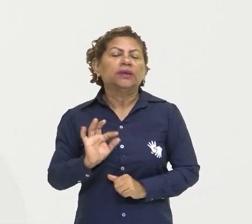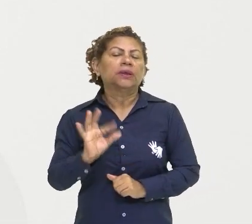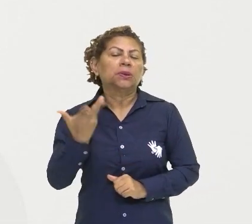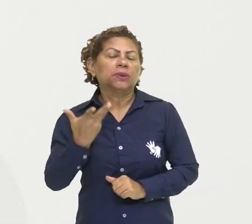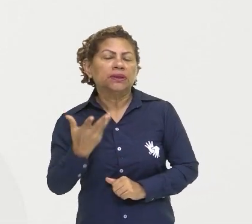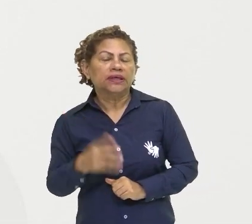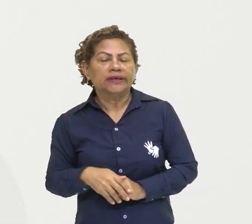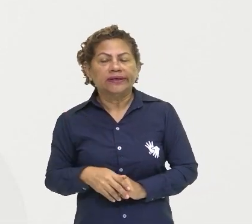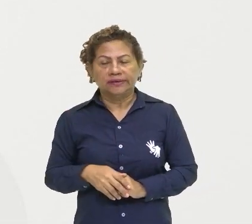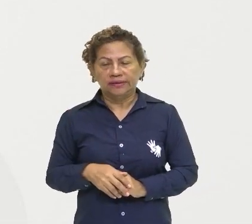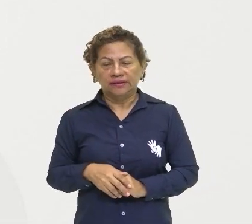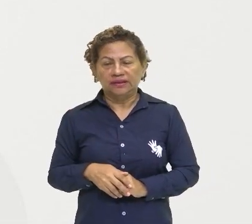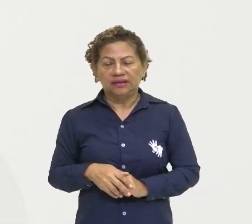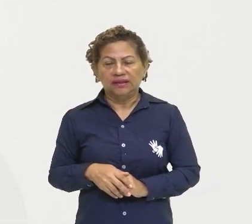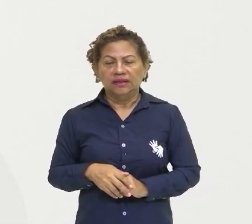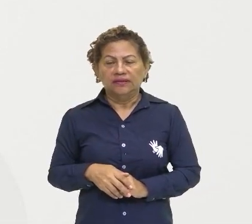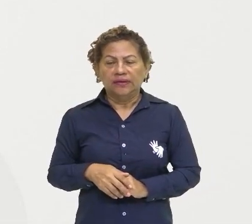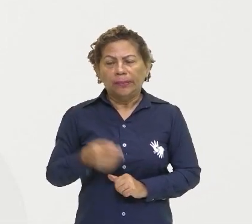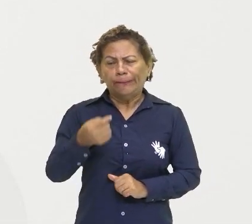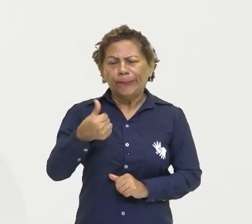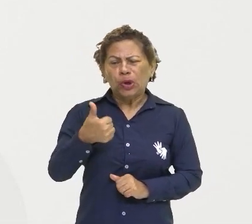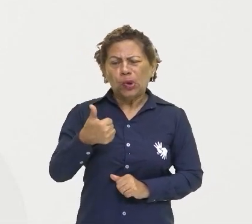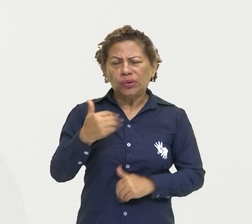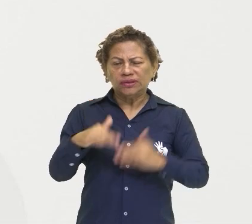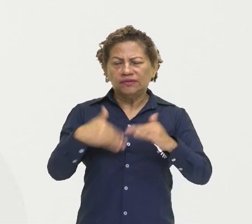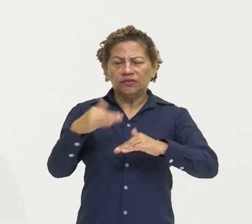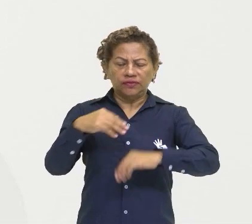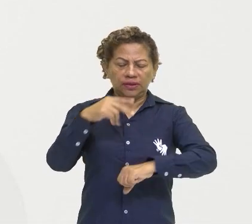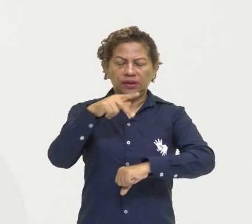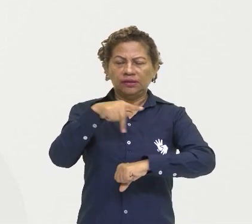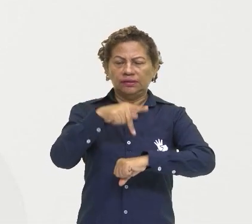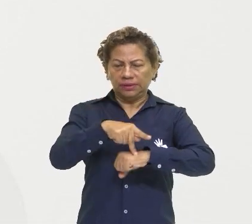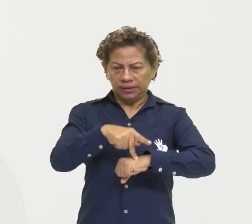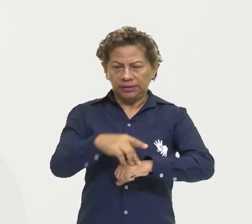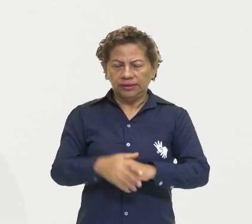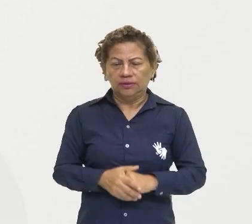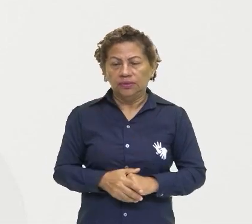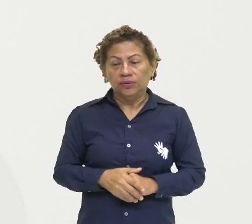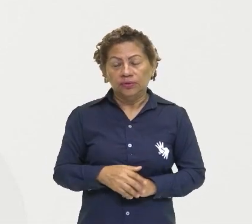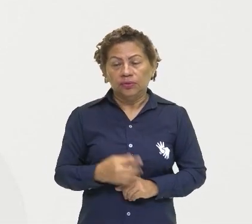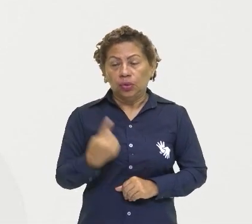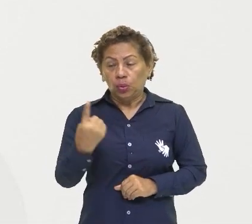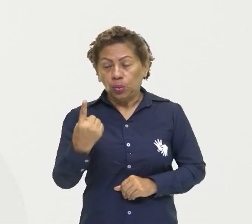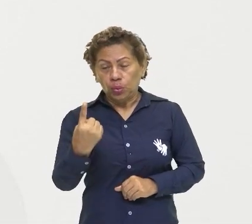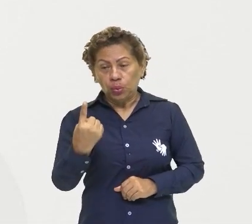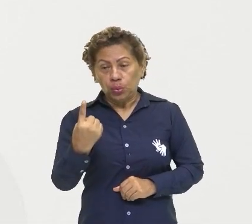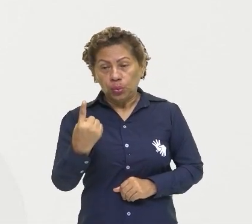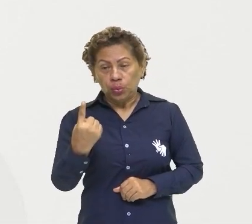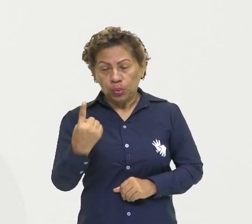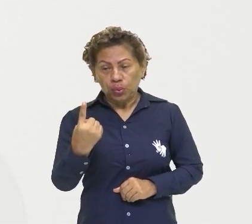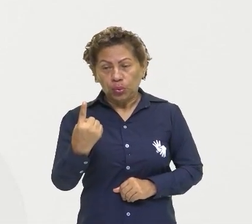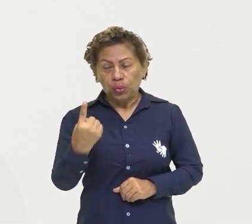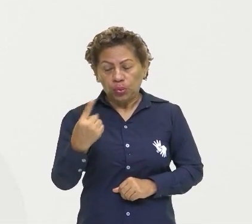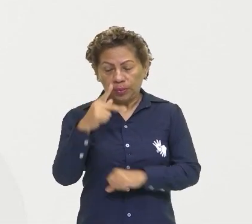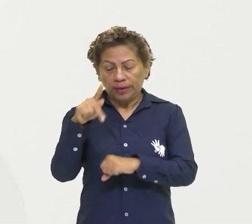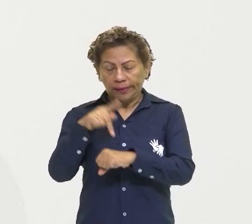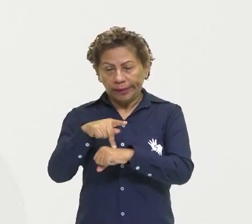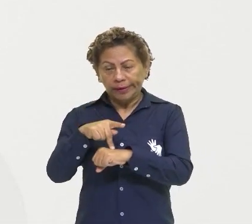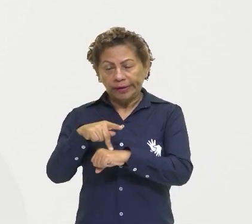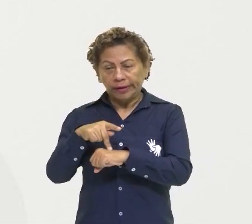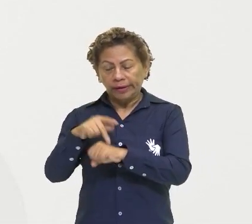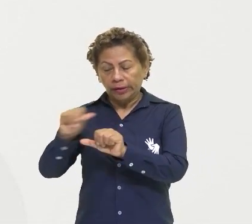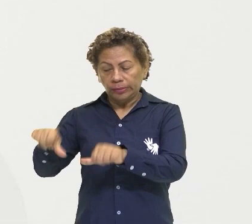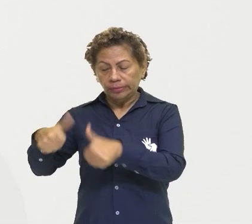Menos desenvolvido esse país vai ser. Então, quanto mais perto de 0 tiver o IDH do país, ele vai ter índice